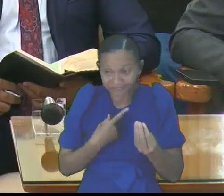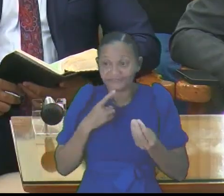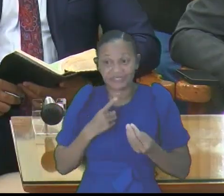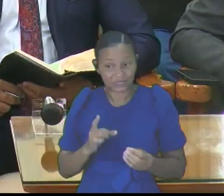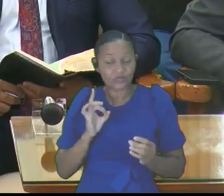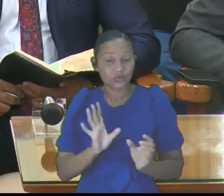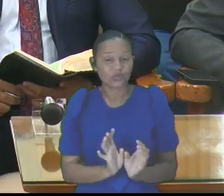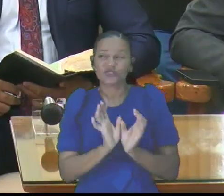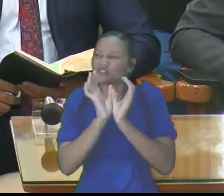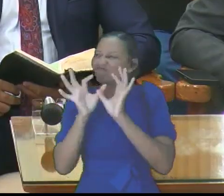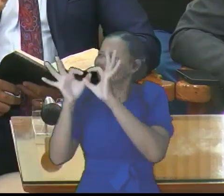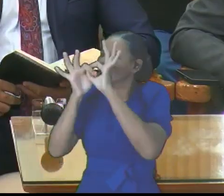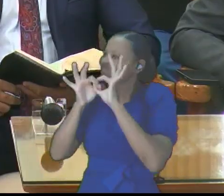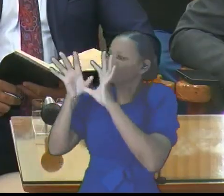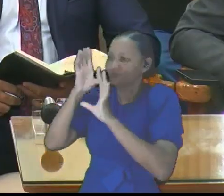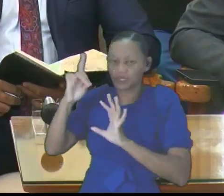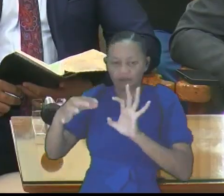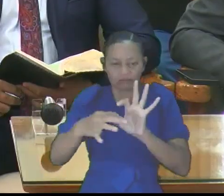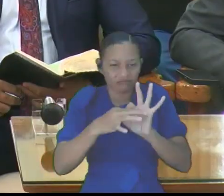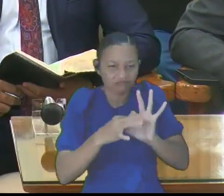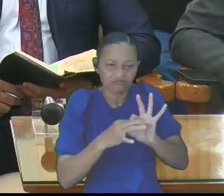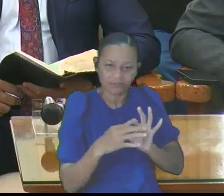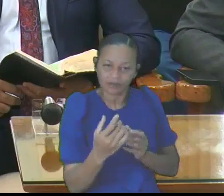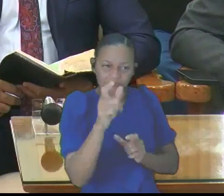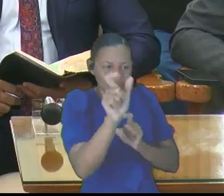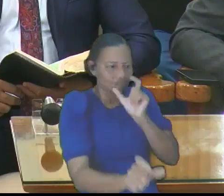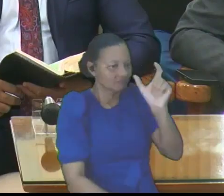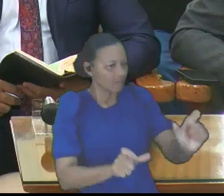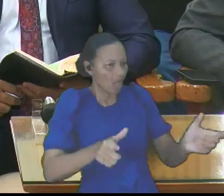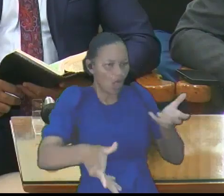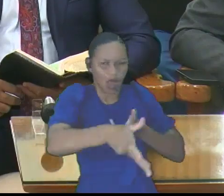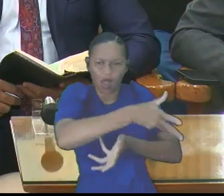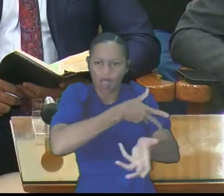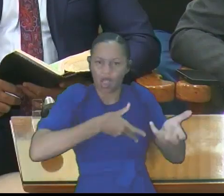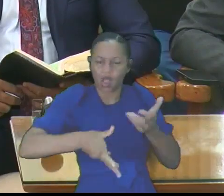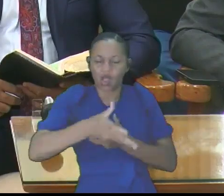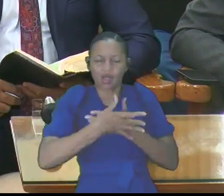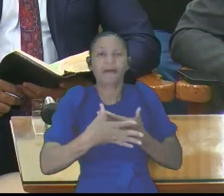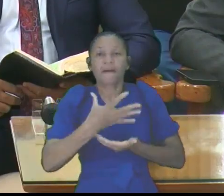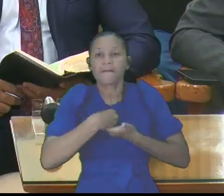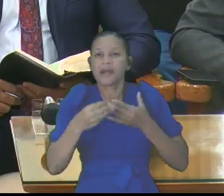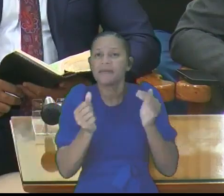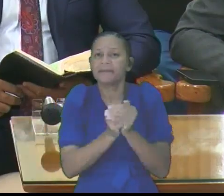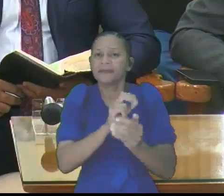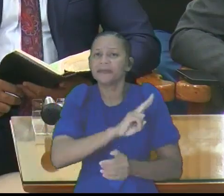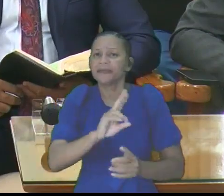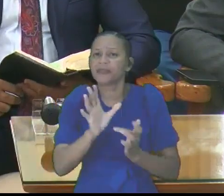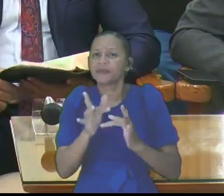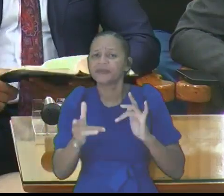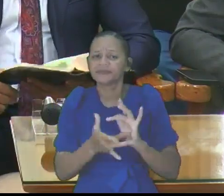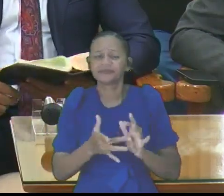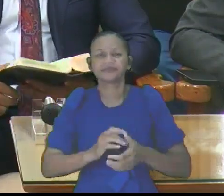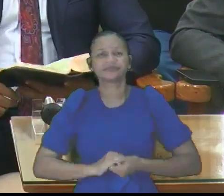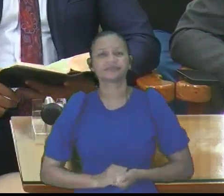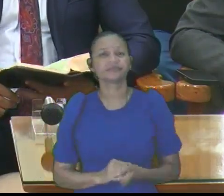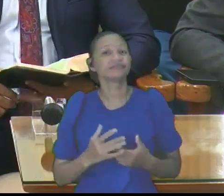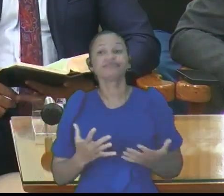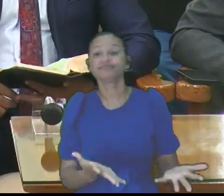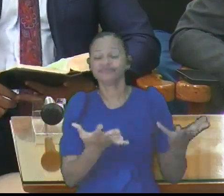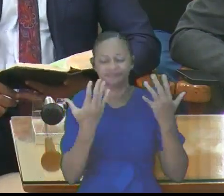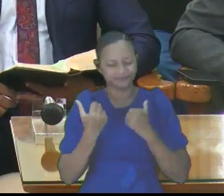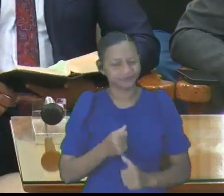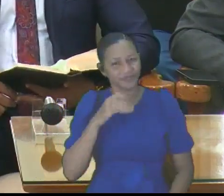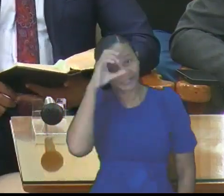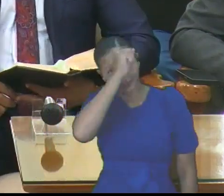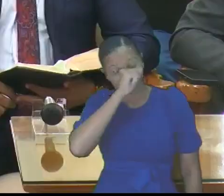em comunhão com Deus e em comunhão com vocês. Quem diz amém em nome de Jesus? Vamos ver se